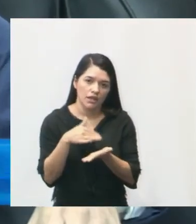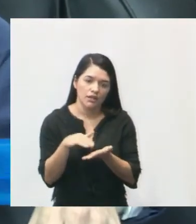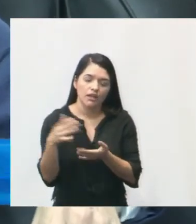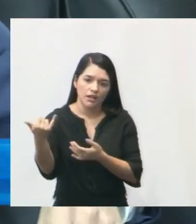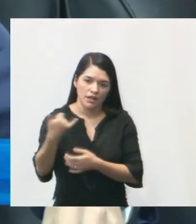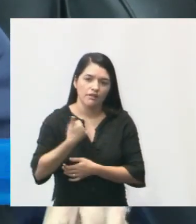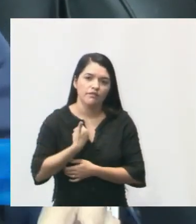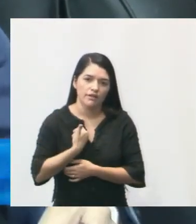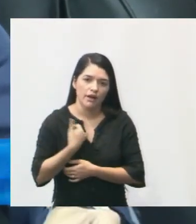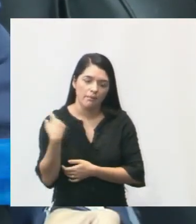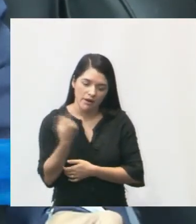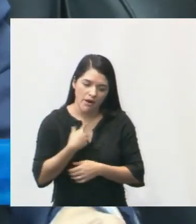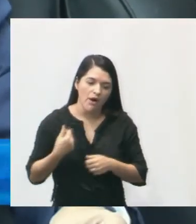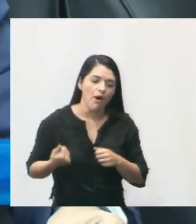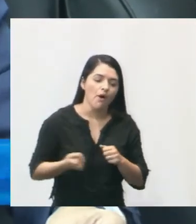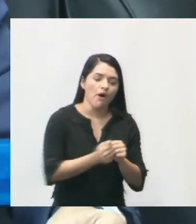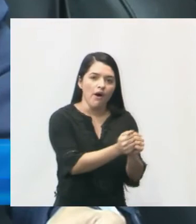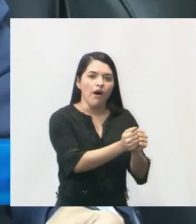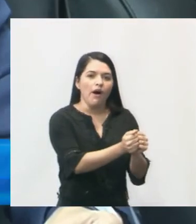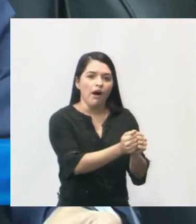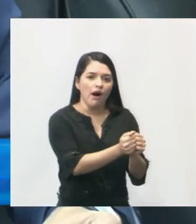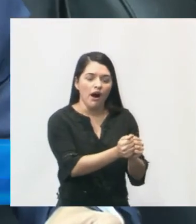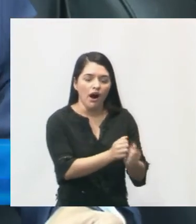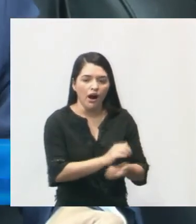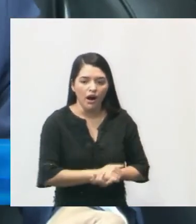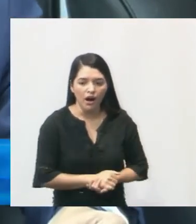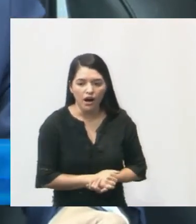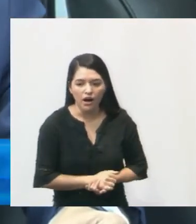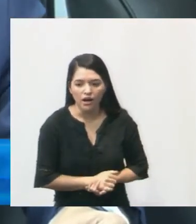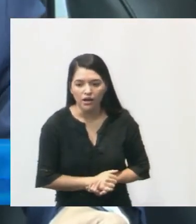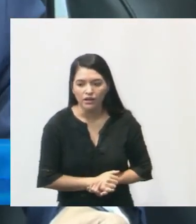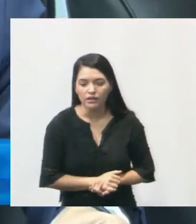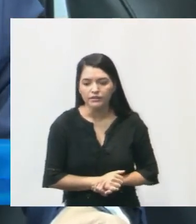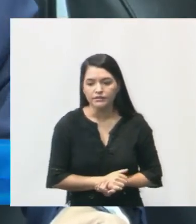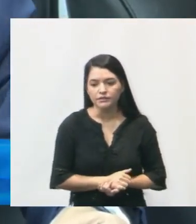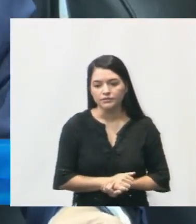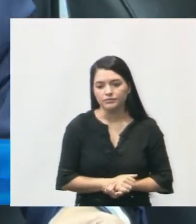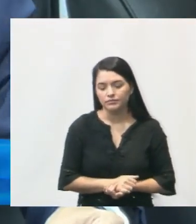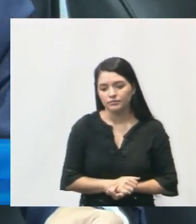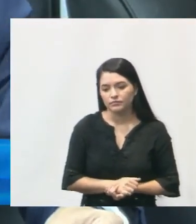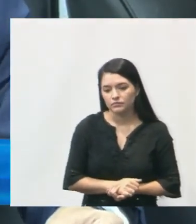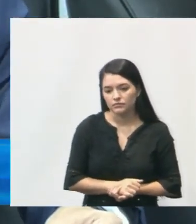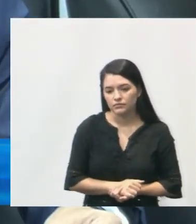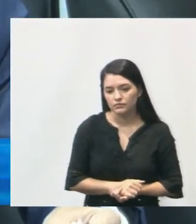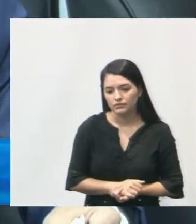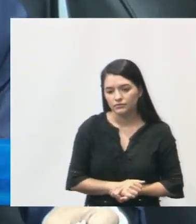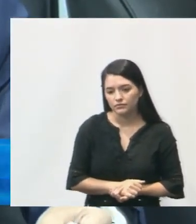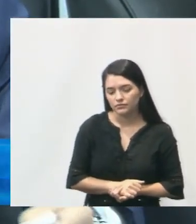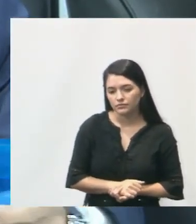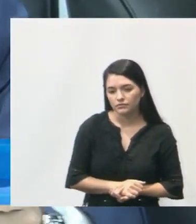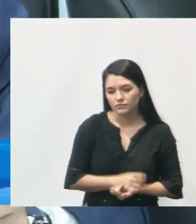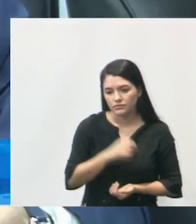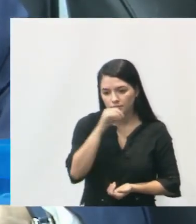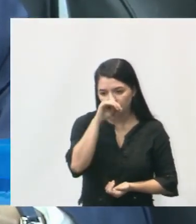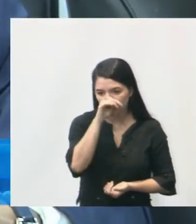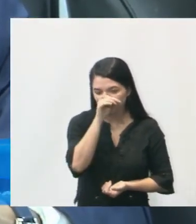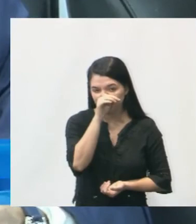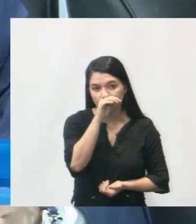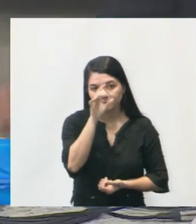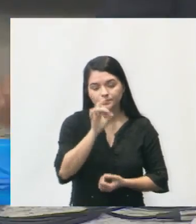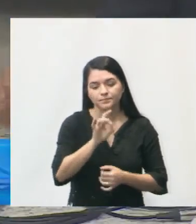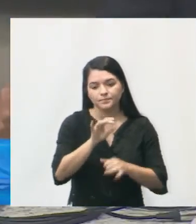que nós possamos participar. Um minutinho só, não quero nem só esclarecer,